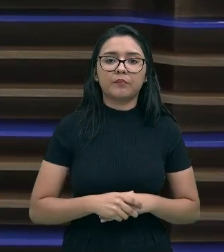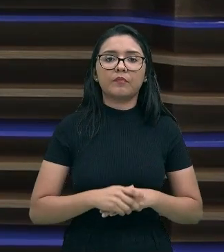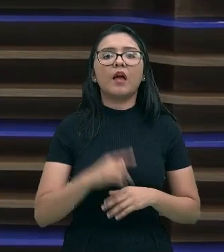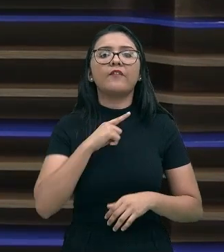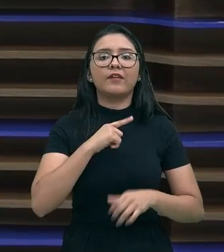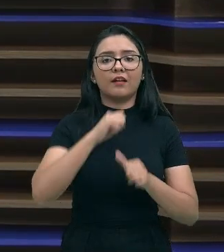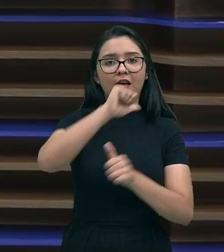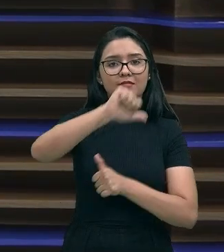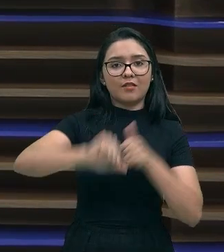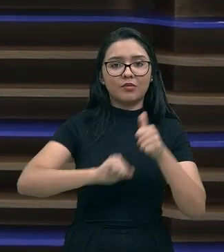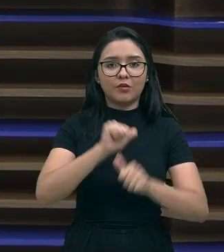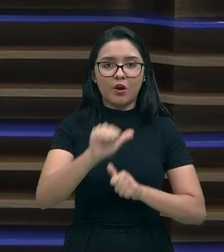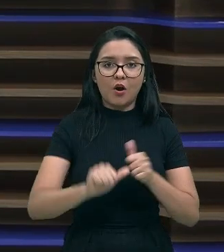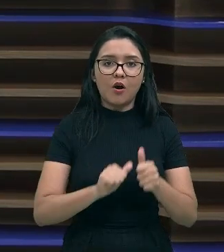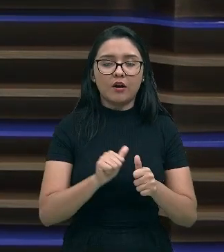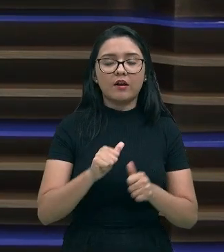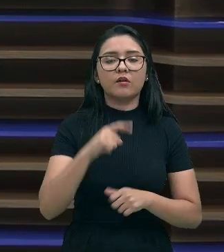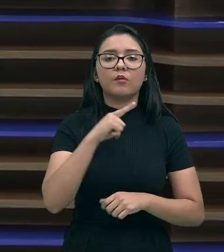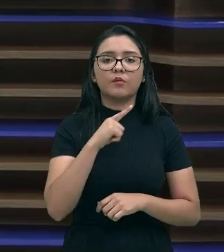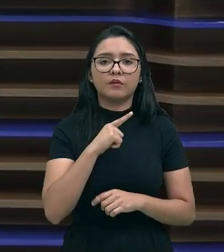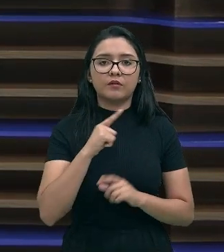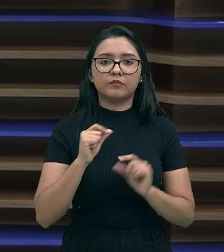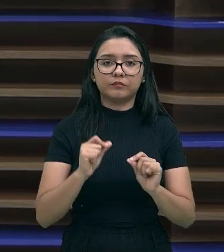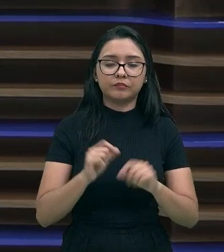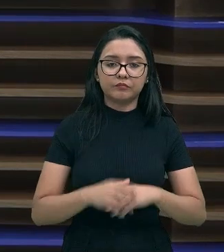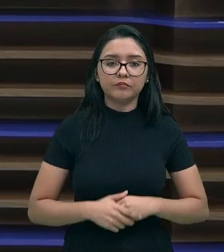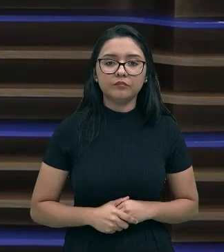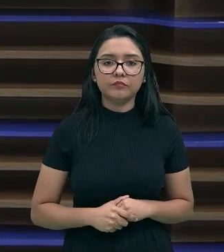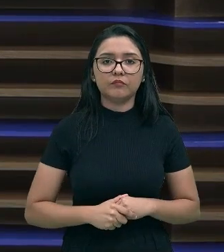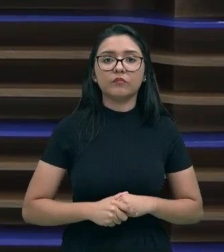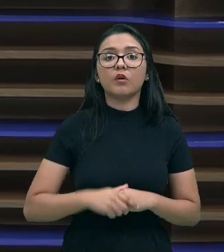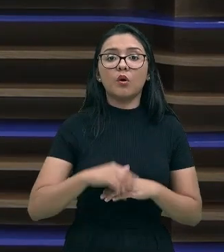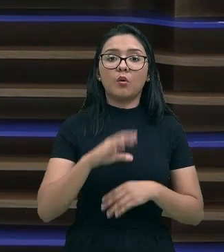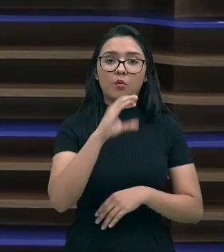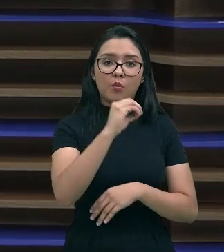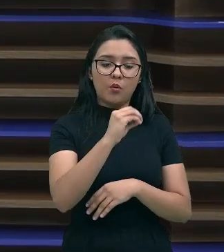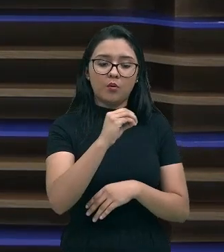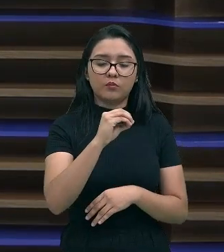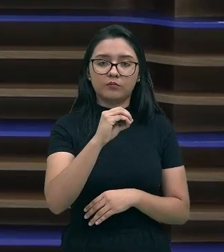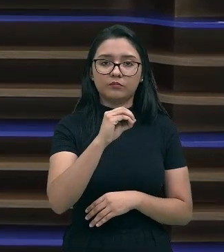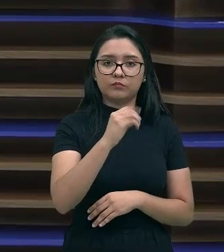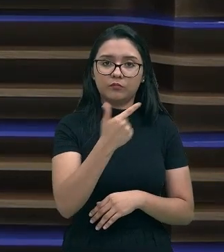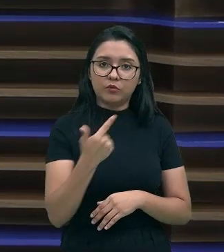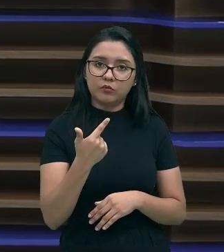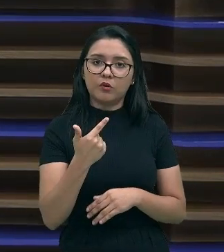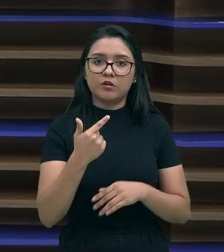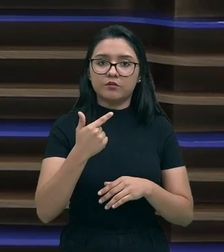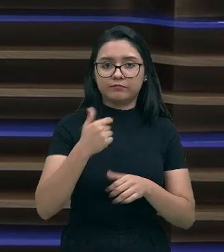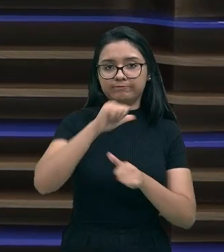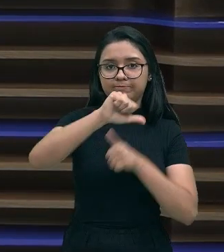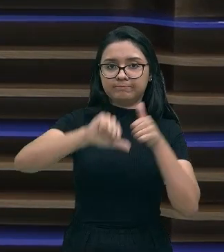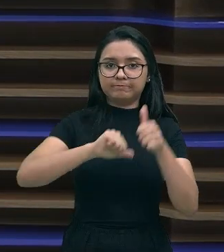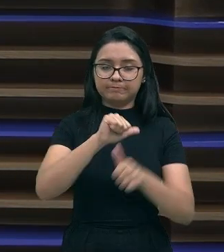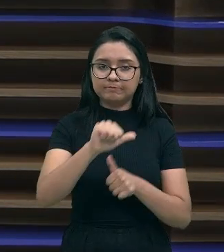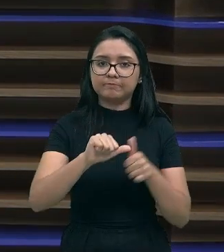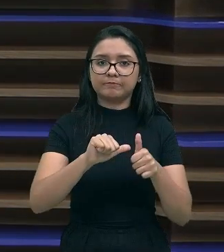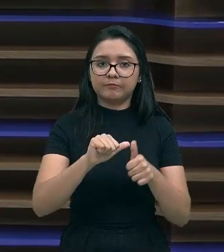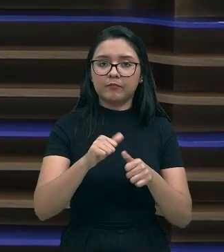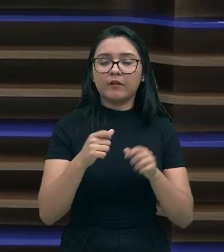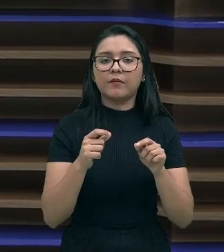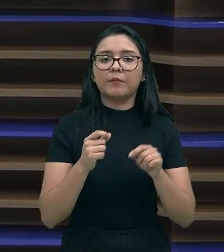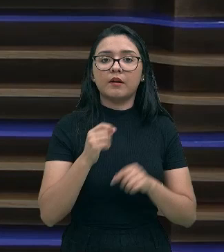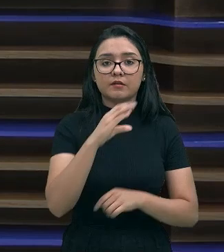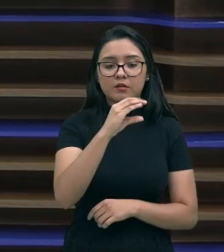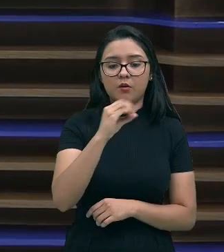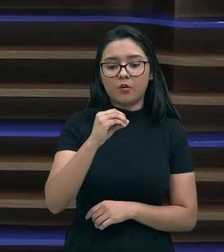troca gasosa, a hematose, né? Então quer dizer o quê? O gás carbônico vai sair das células, vai entrar oxigênio nas células vermelhas e aí